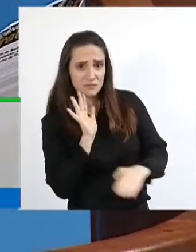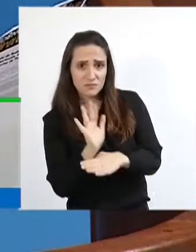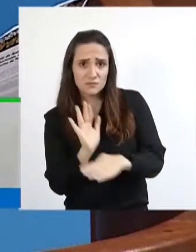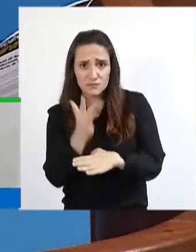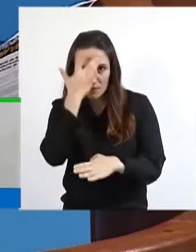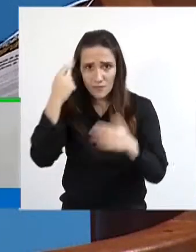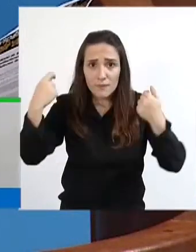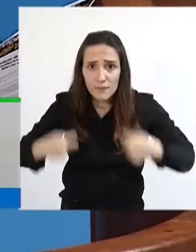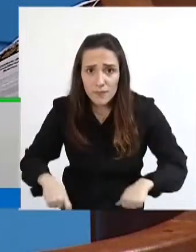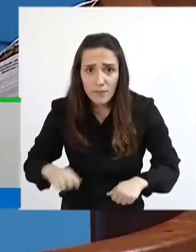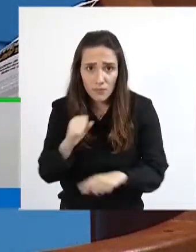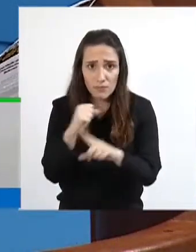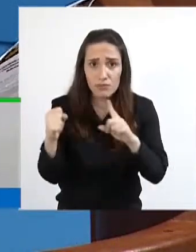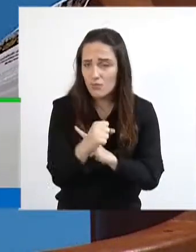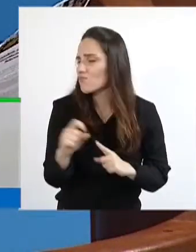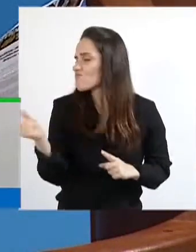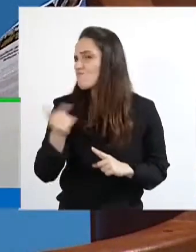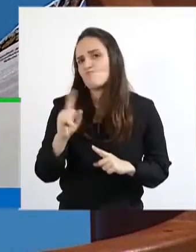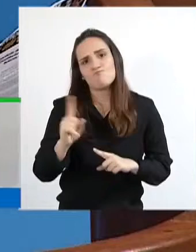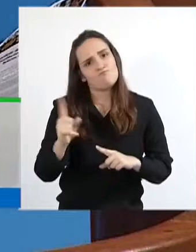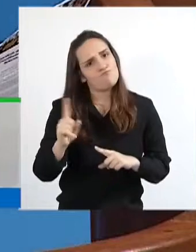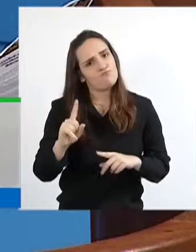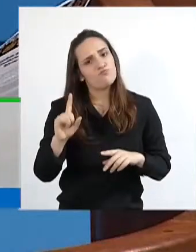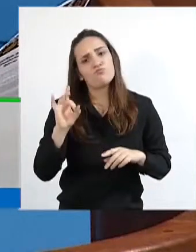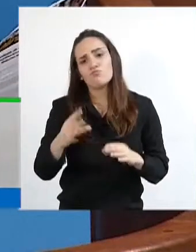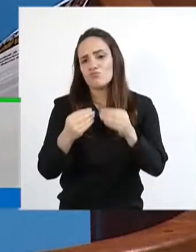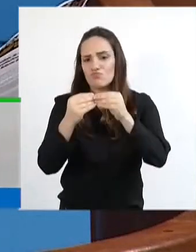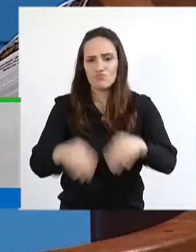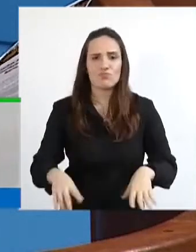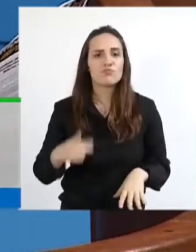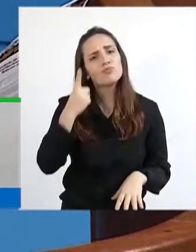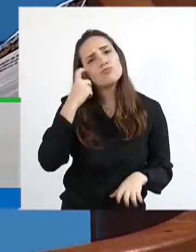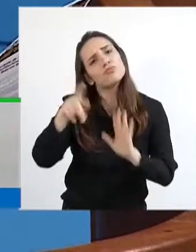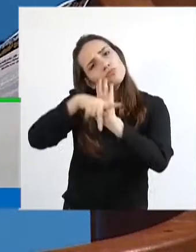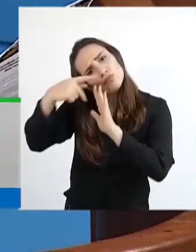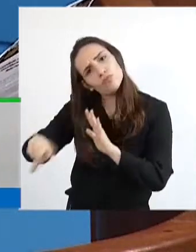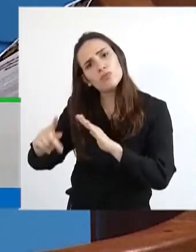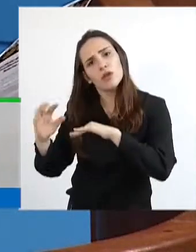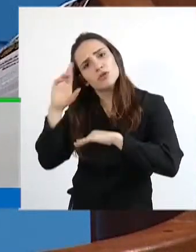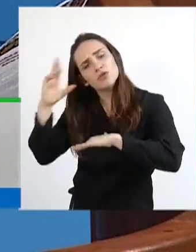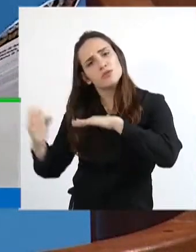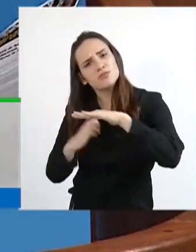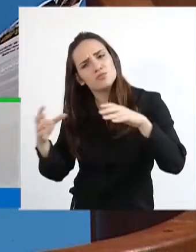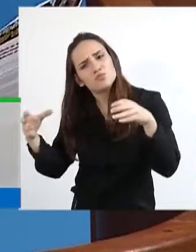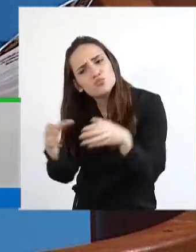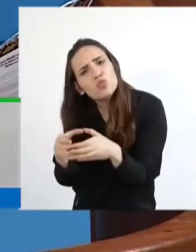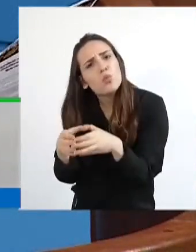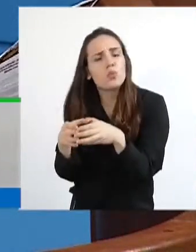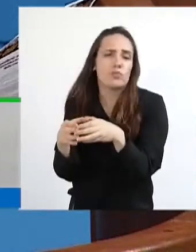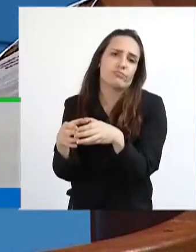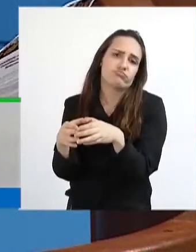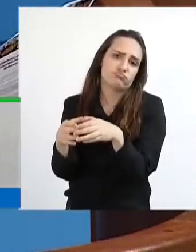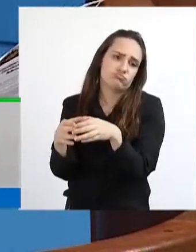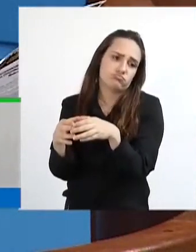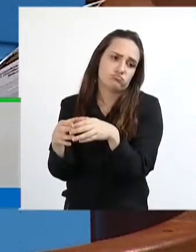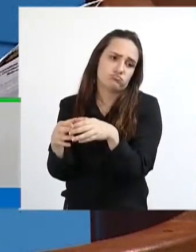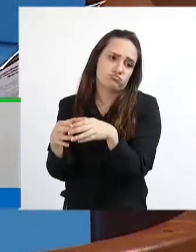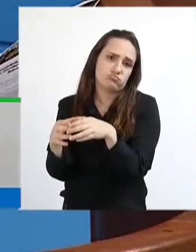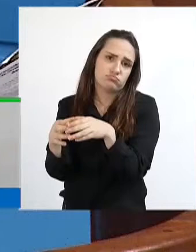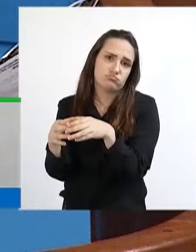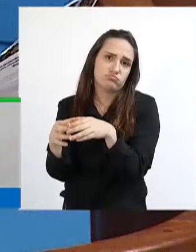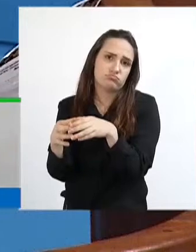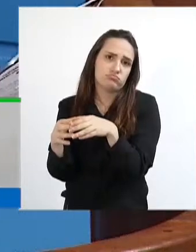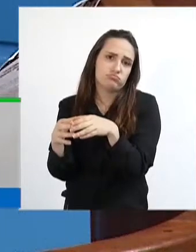reais necessidades da sociedade, mas sim ao interesse de apenas um pequeno grupo de empresários e